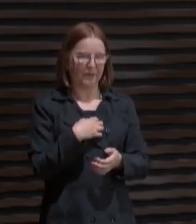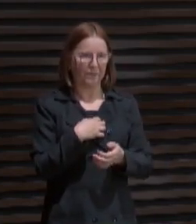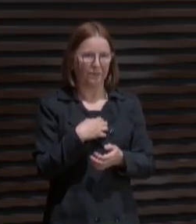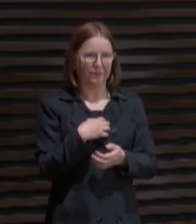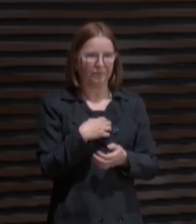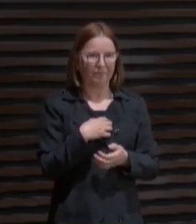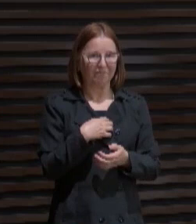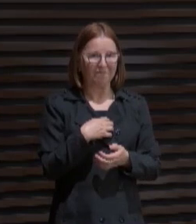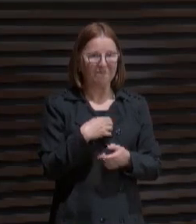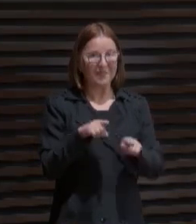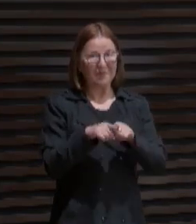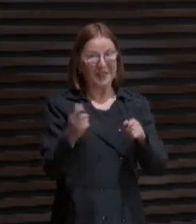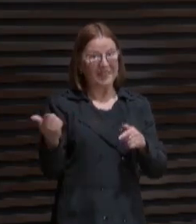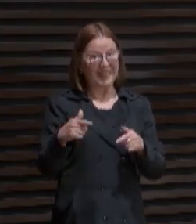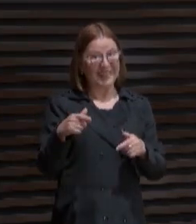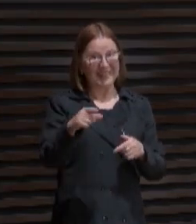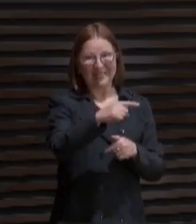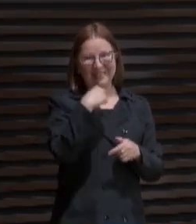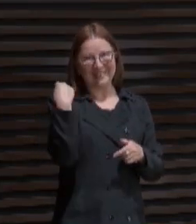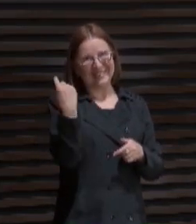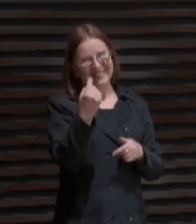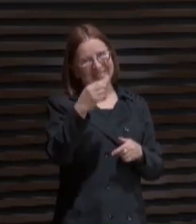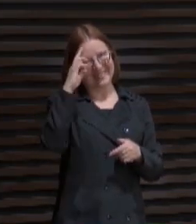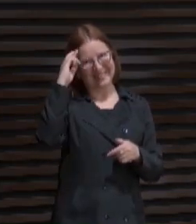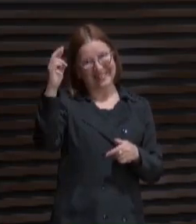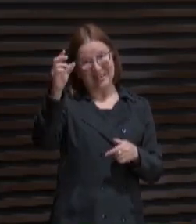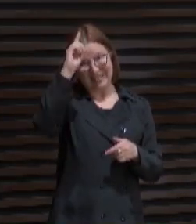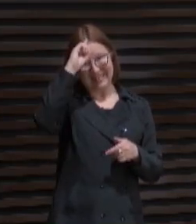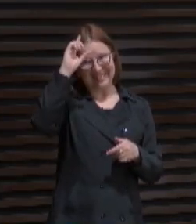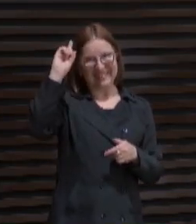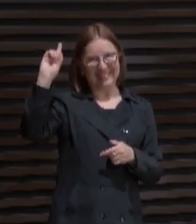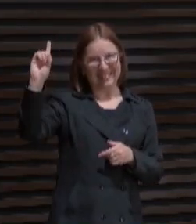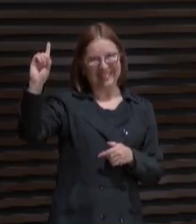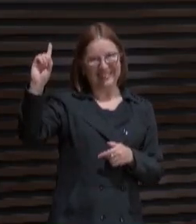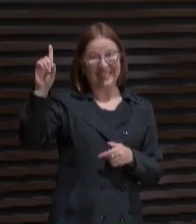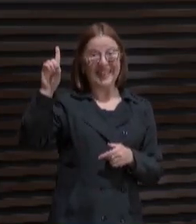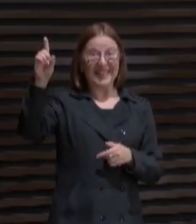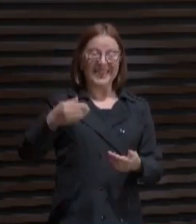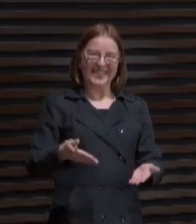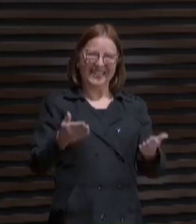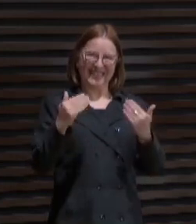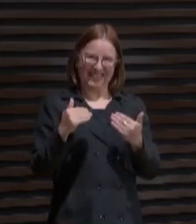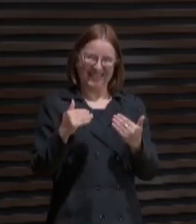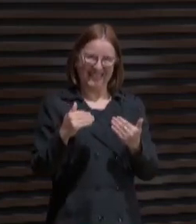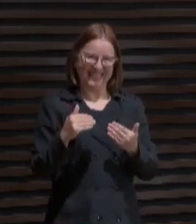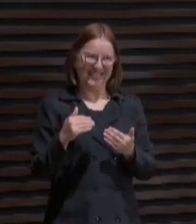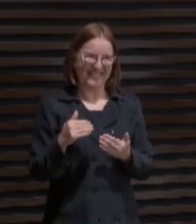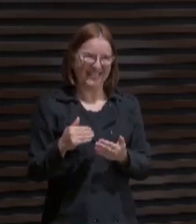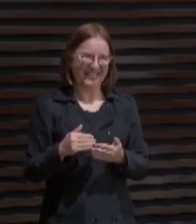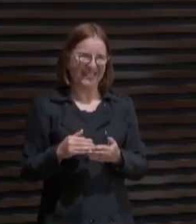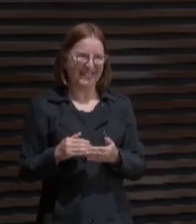providencialmente pelo nosso Senhor. A fé é dom de Deus, é Ele quem nos dá, para que não haja